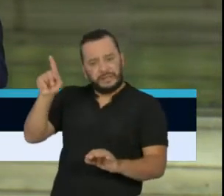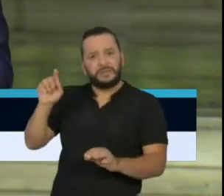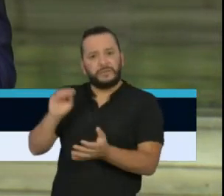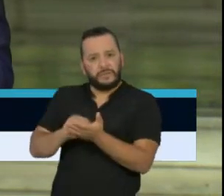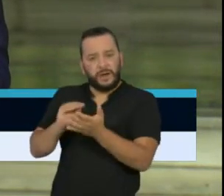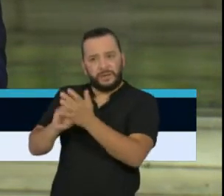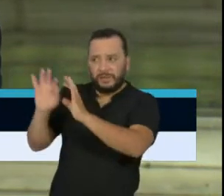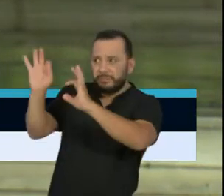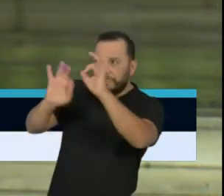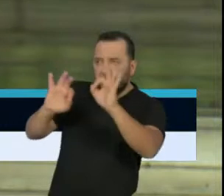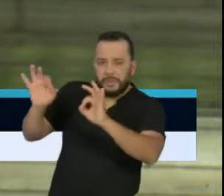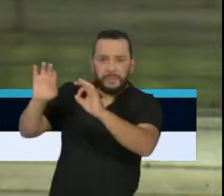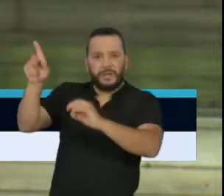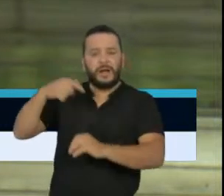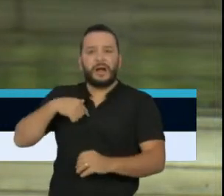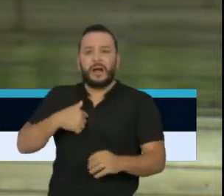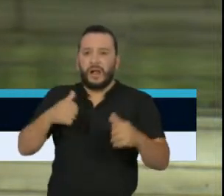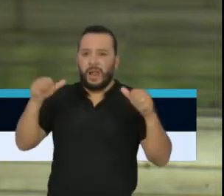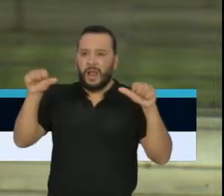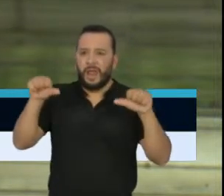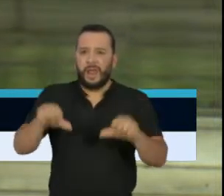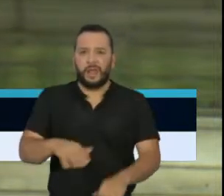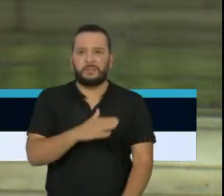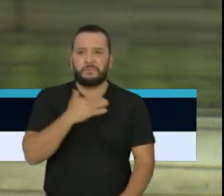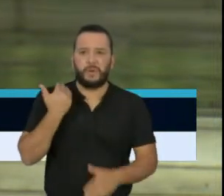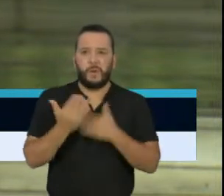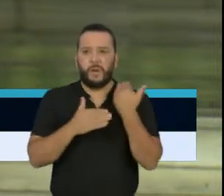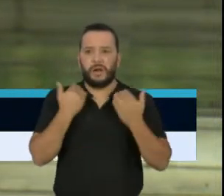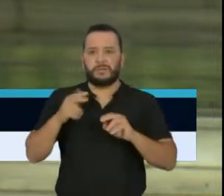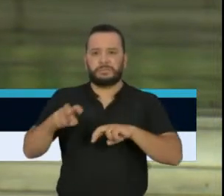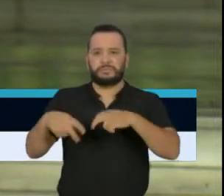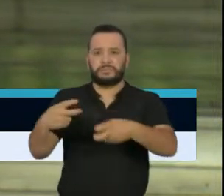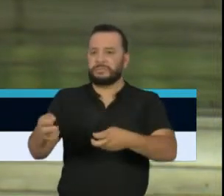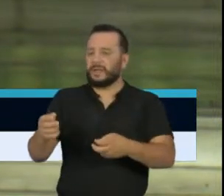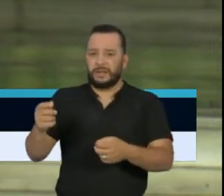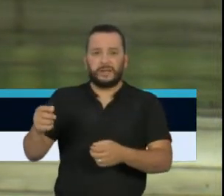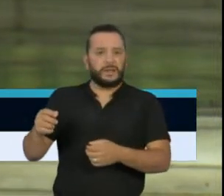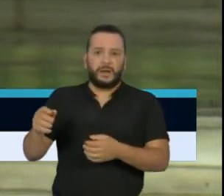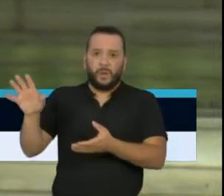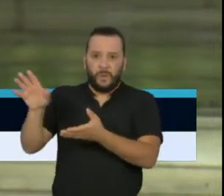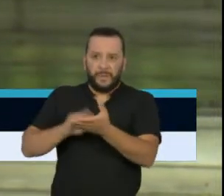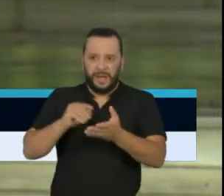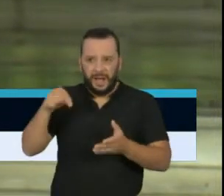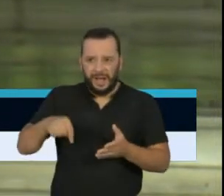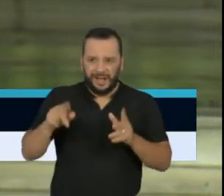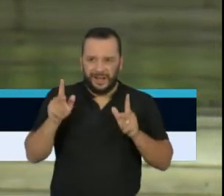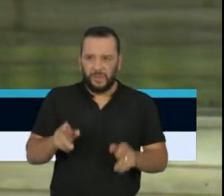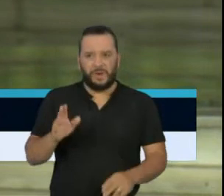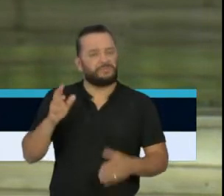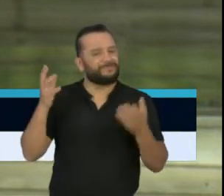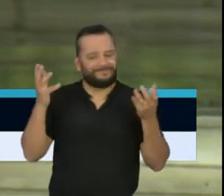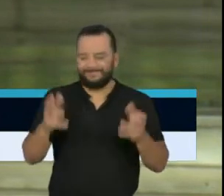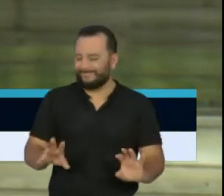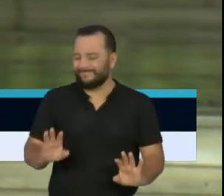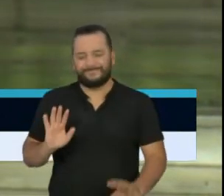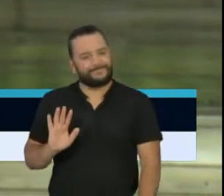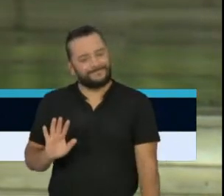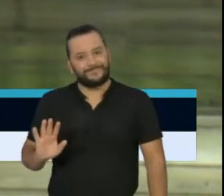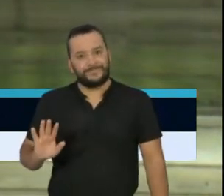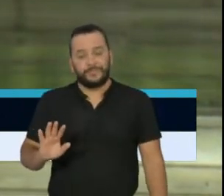estrutura levou às circunstâncias que vocês acabaram de ver. Não é isso que desejamos aqui, mas nem de longe significa